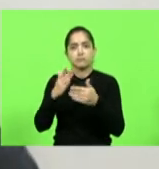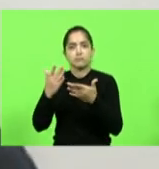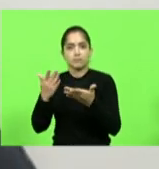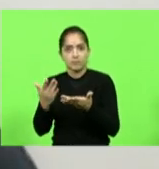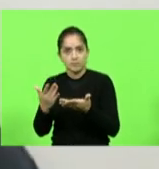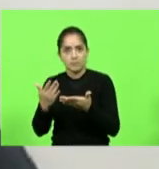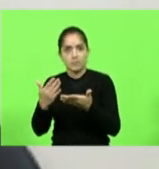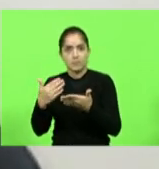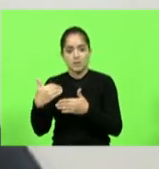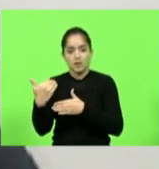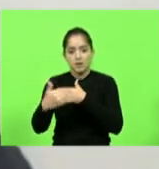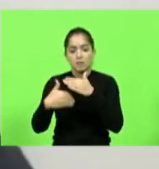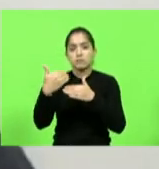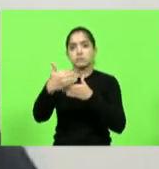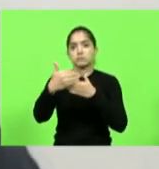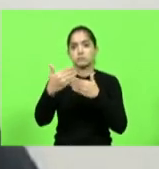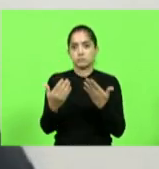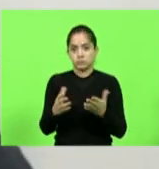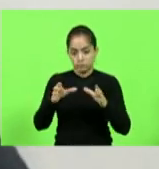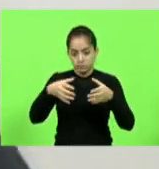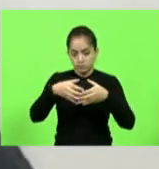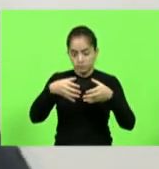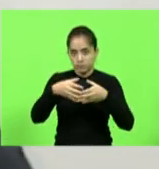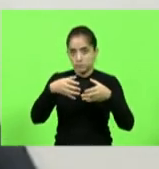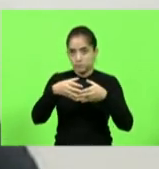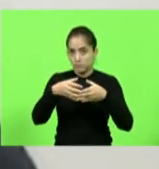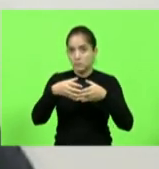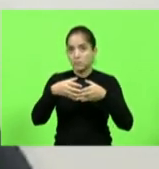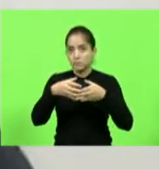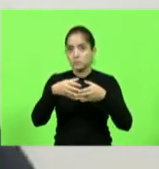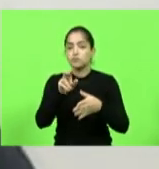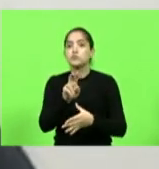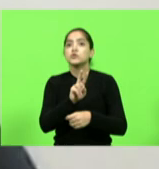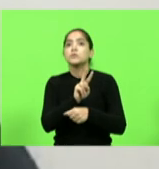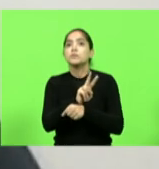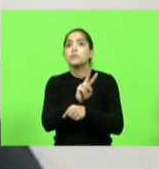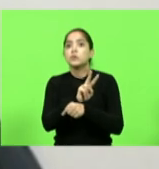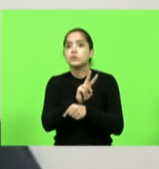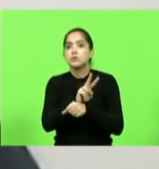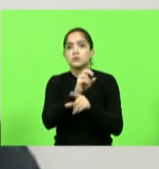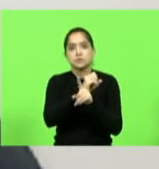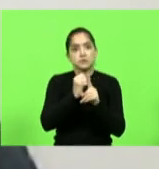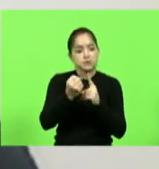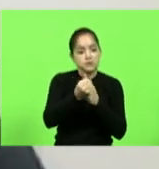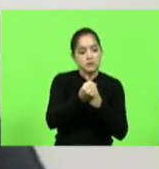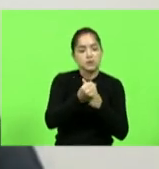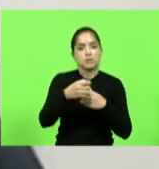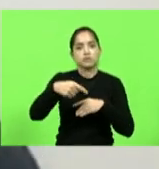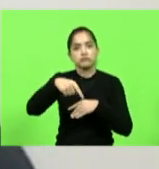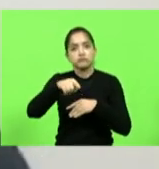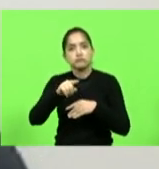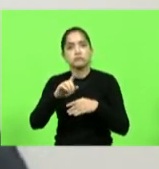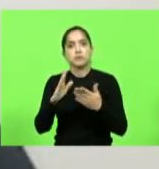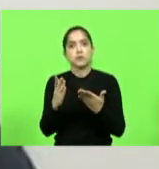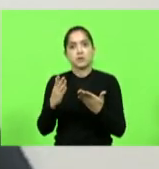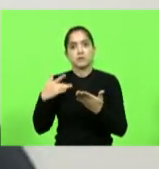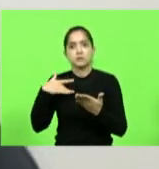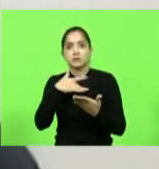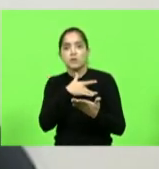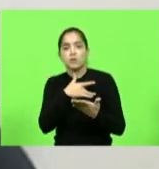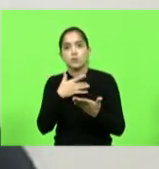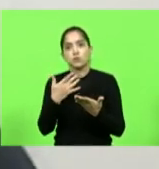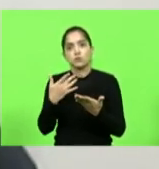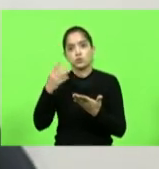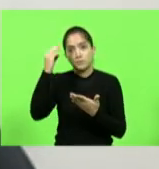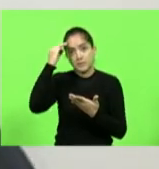de rede de proteção social, e a escola faz parte dela, para os serviços de saúde em geral, e saúde